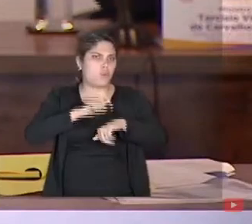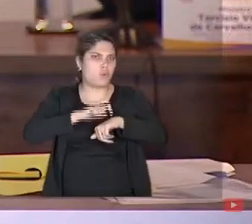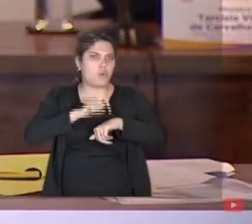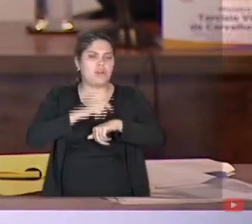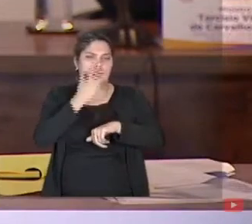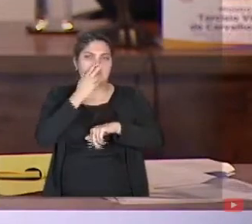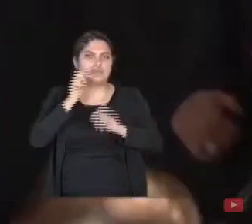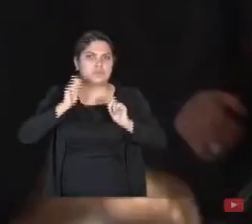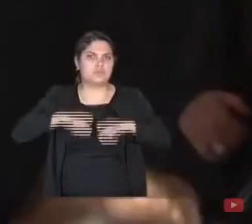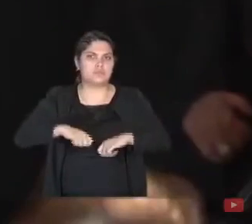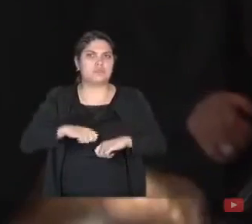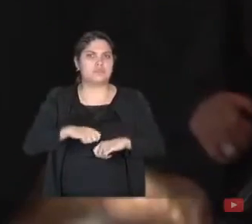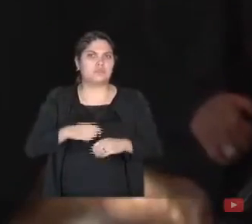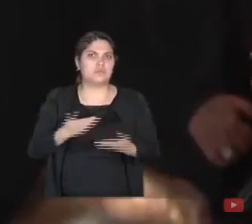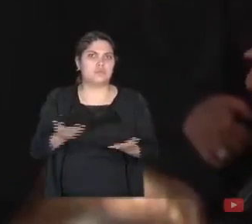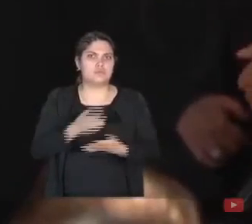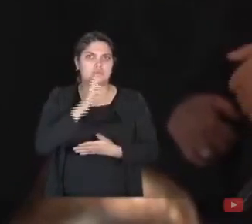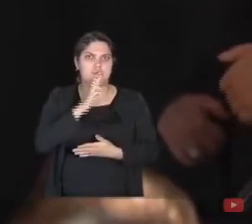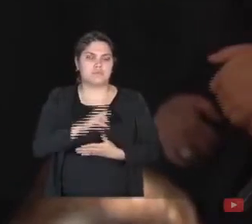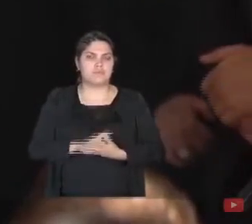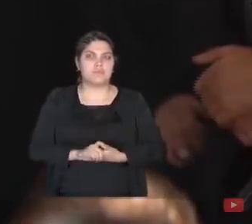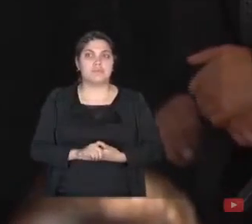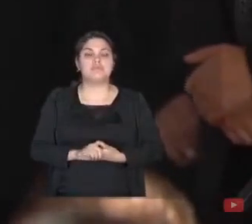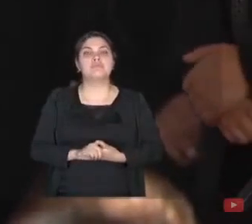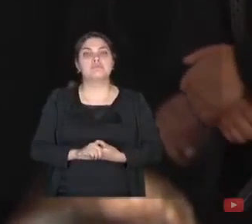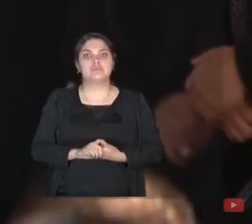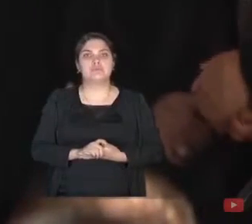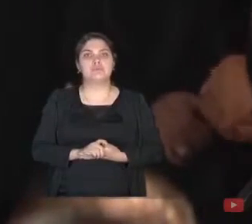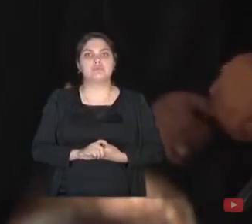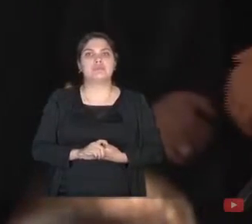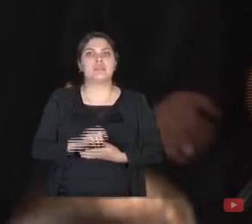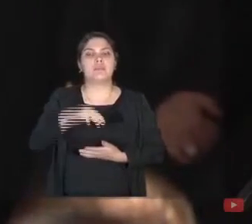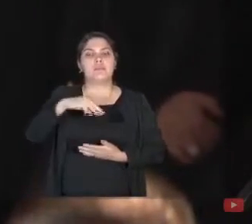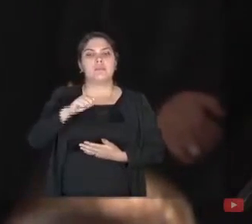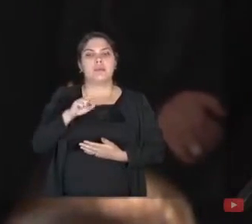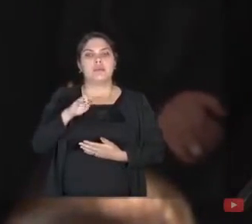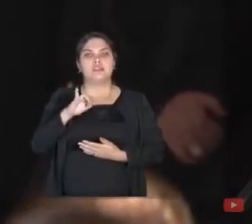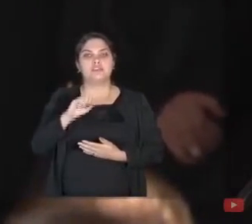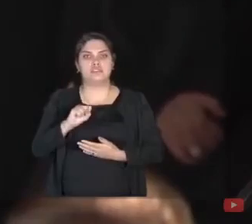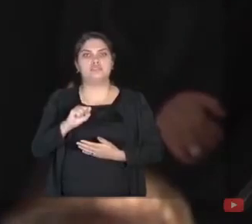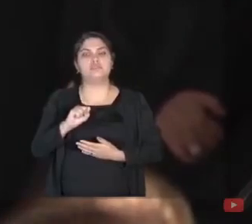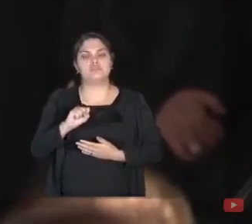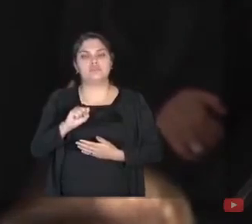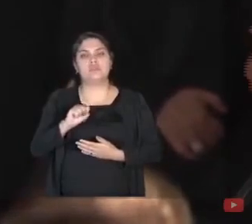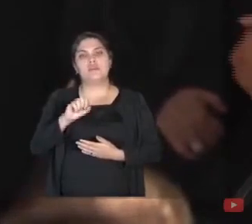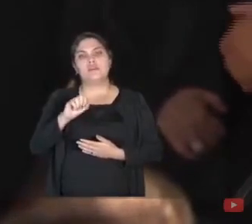Ok. Repórter Luísa Martins, do Valor Econômico.